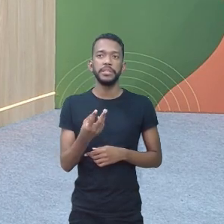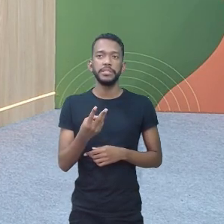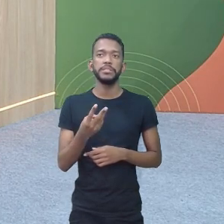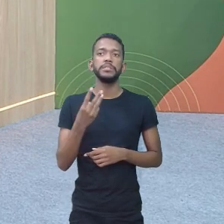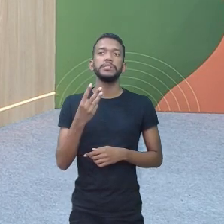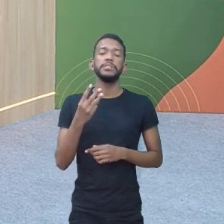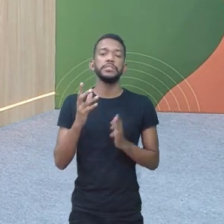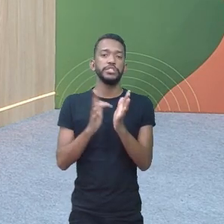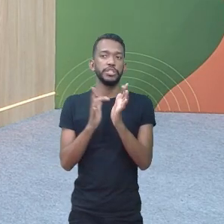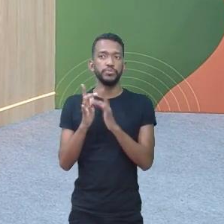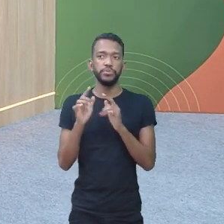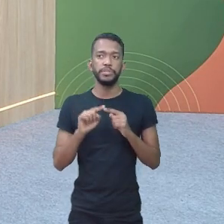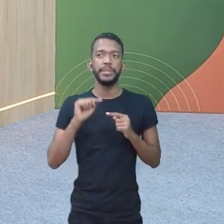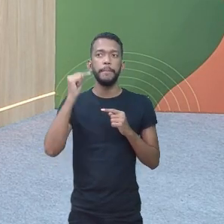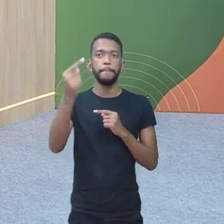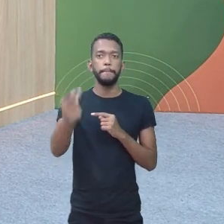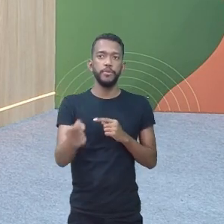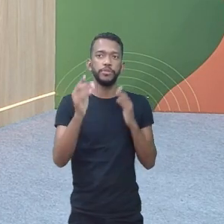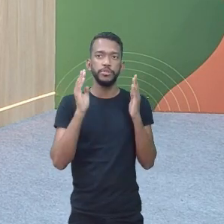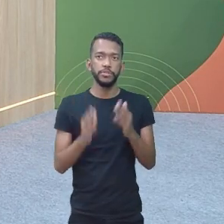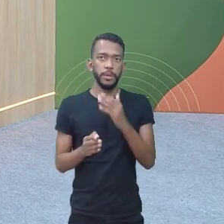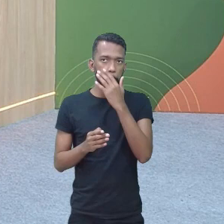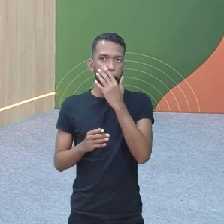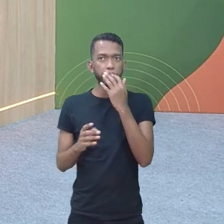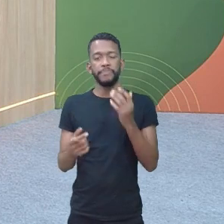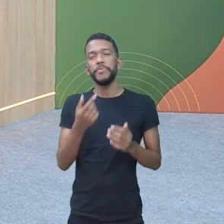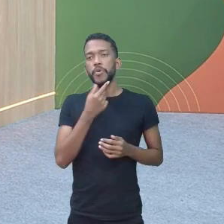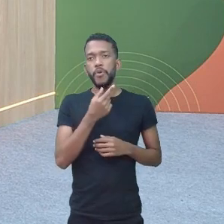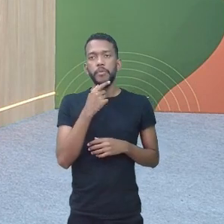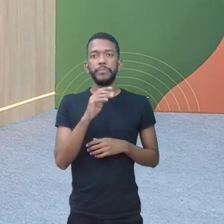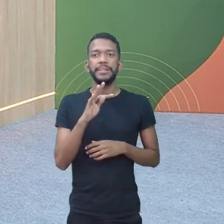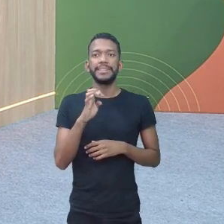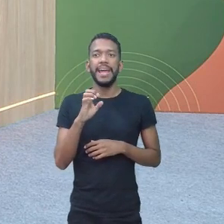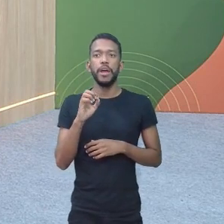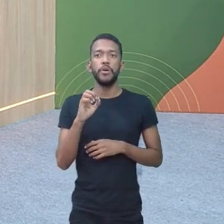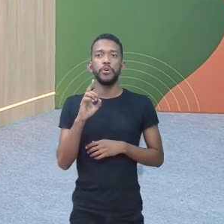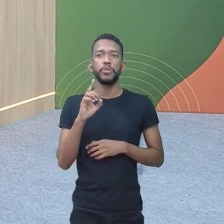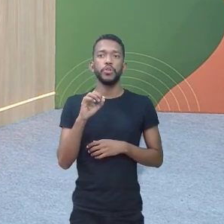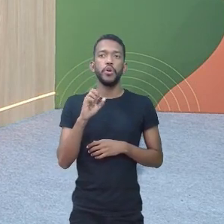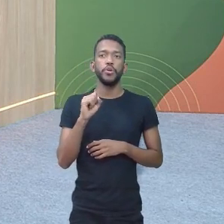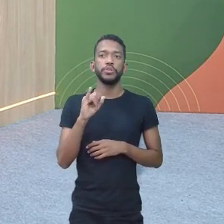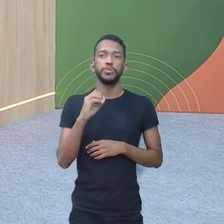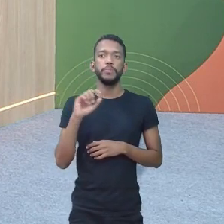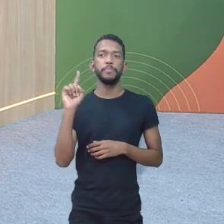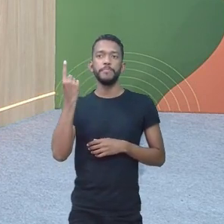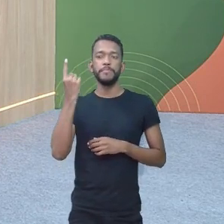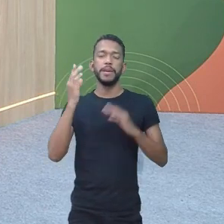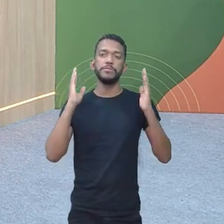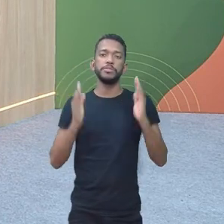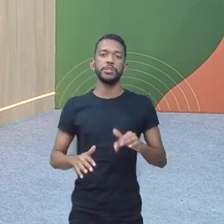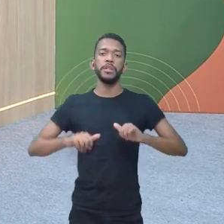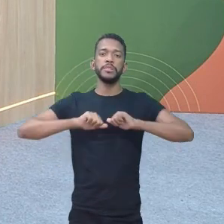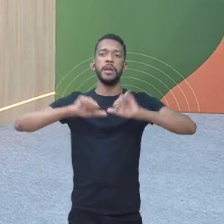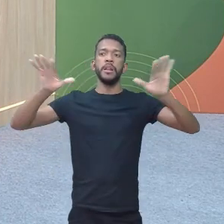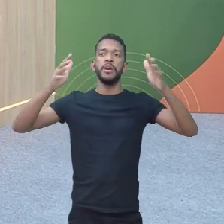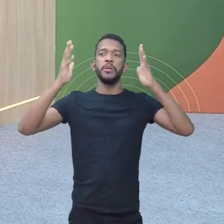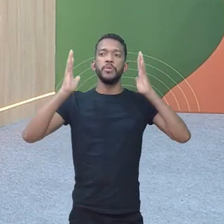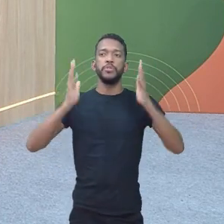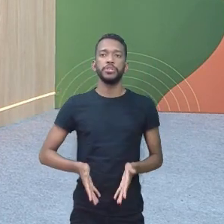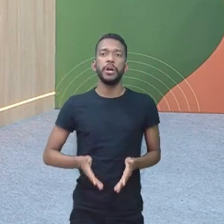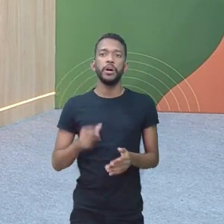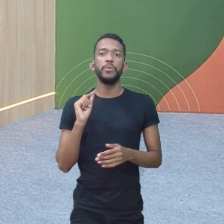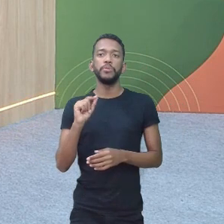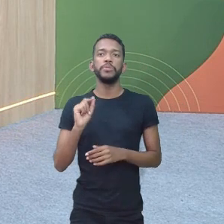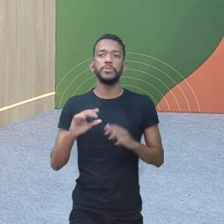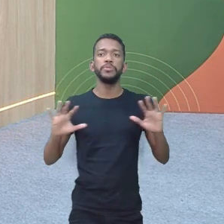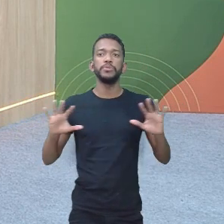393 depois de Cristo, quando o imperador Teodósio I declarou que todas as práticas